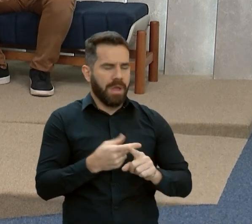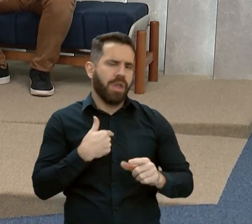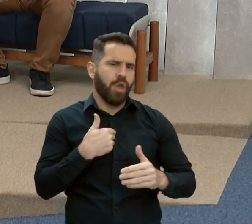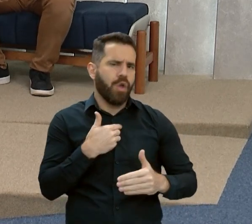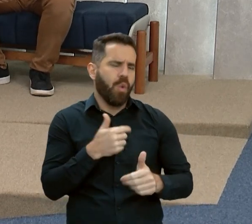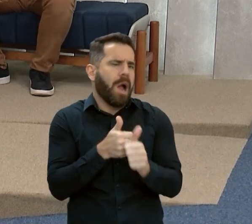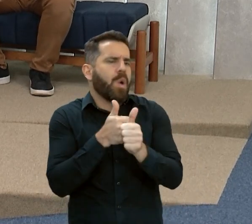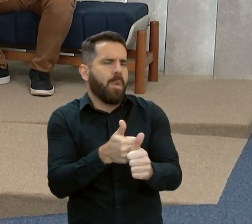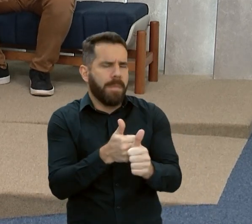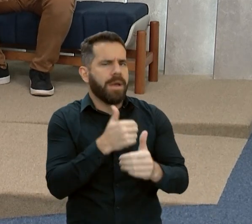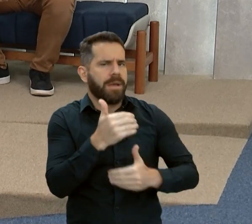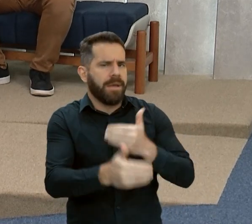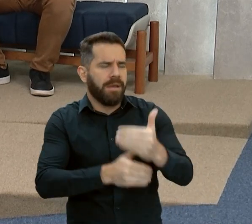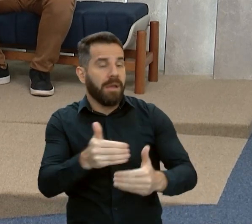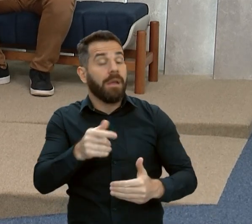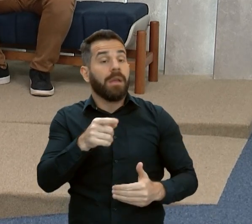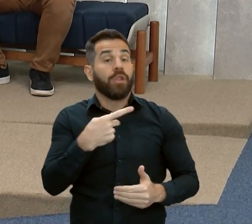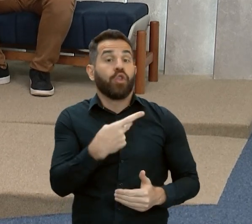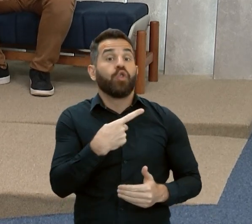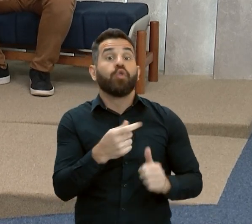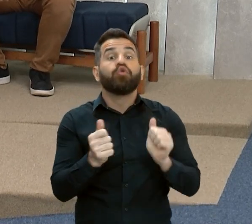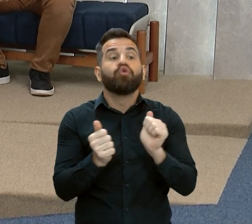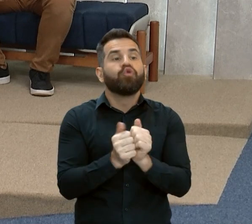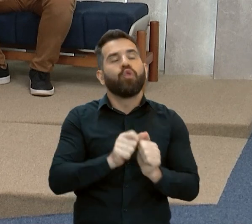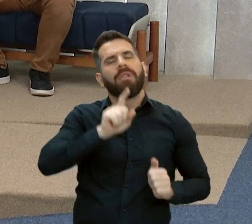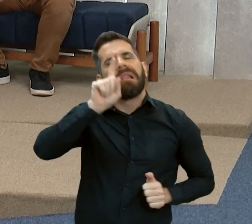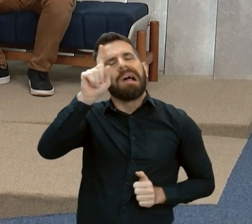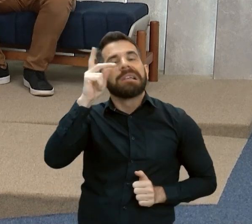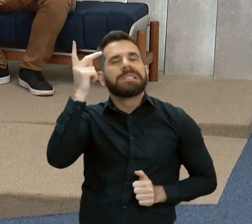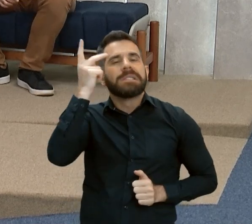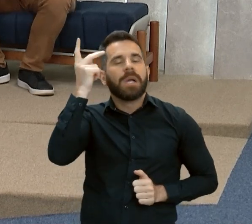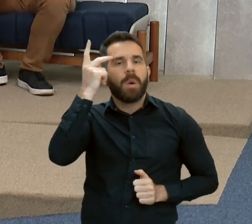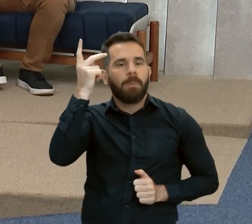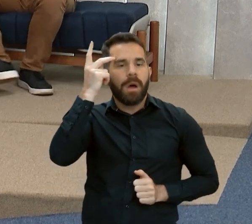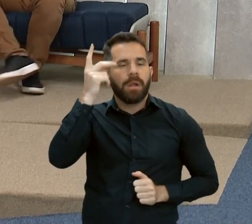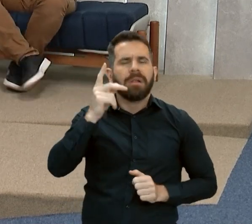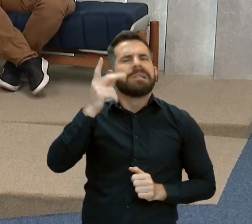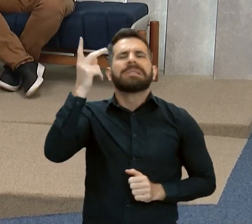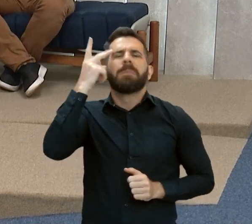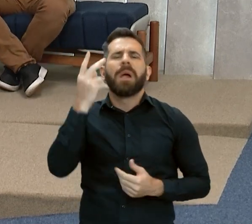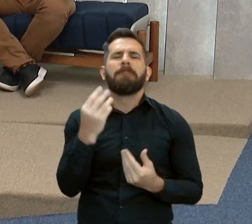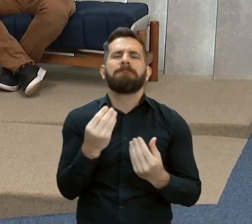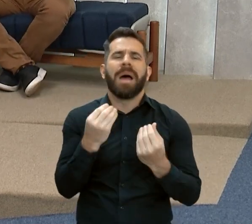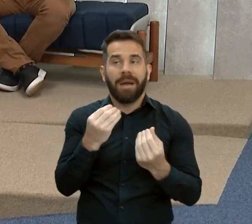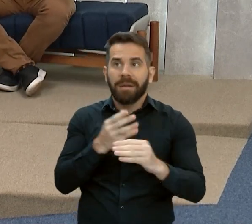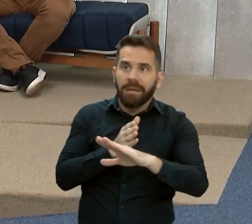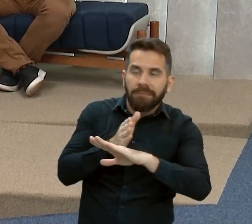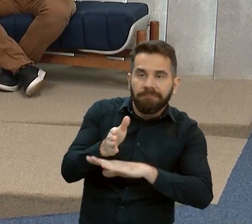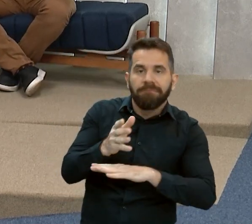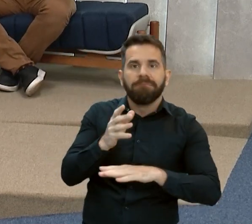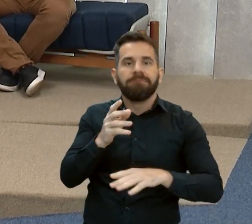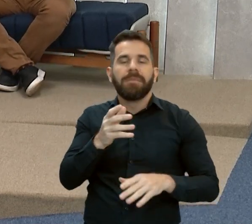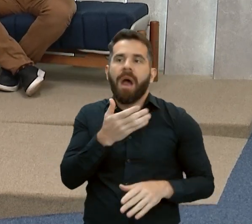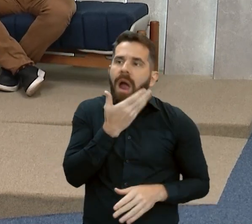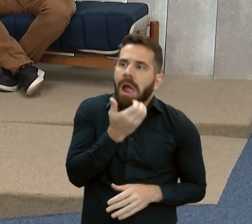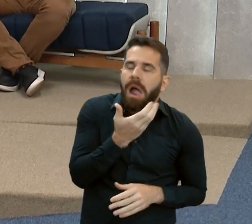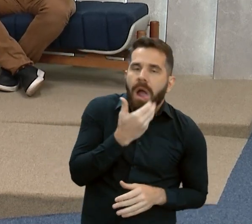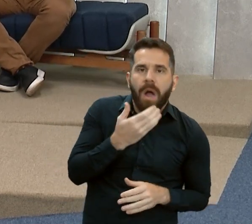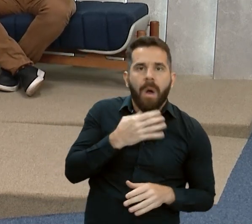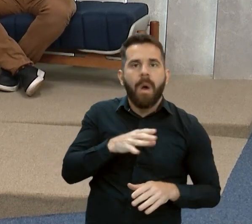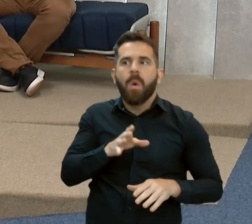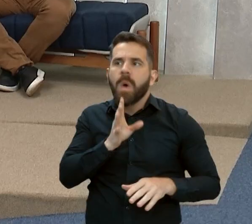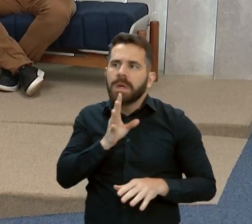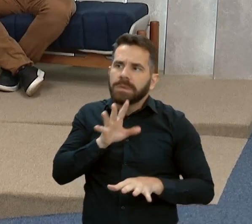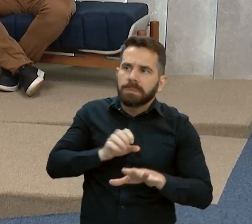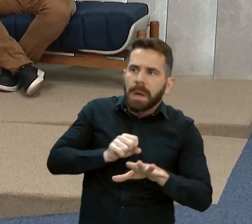professor Uvemar, né? Numa dessas expedições, por assim dizer, né, para desbravar e desamarrar esse projeto, claro, né? E eu lembro